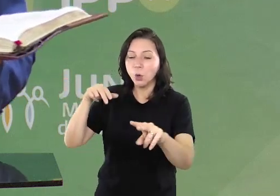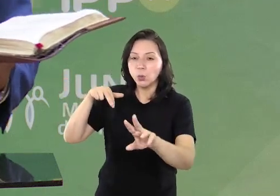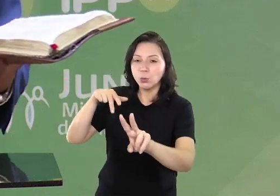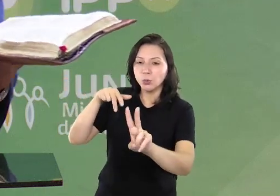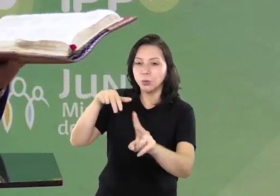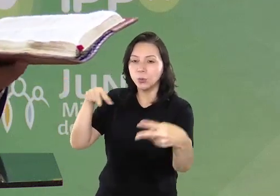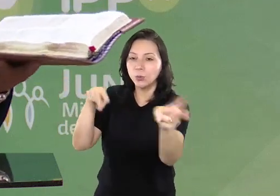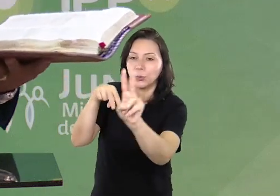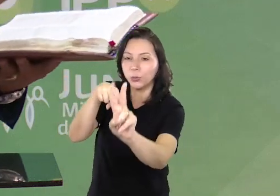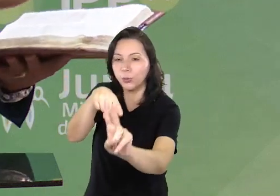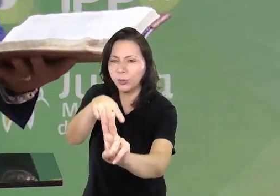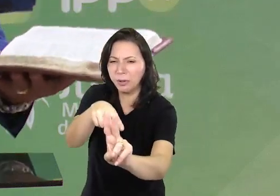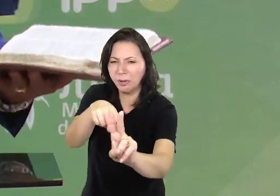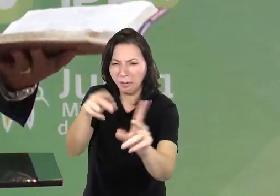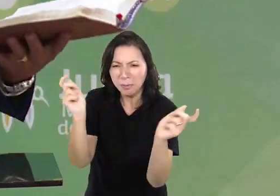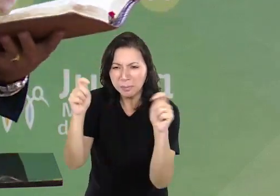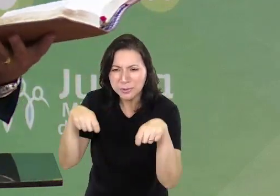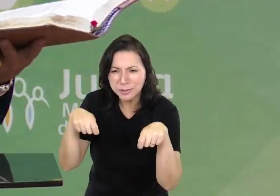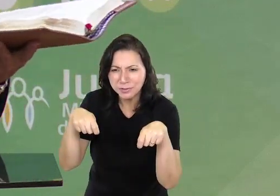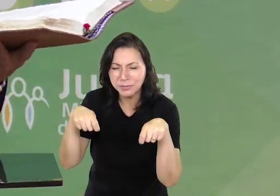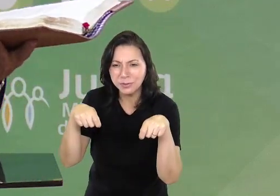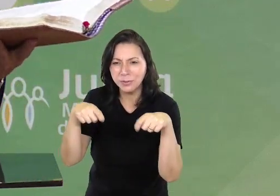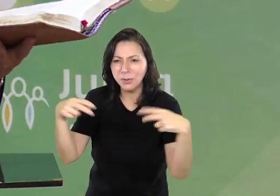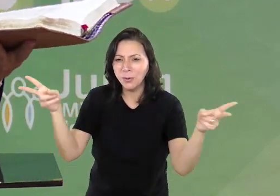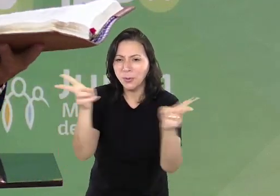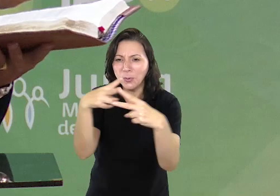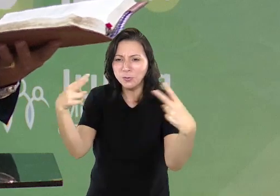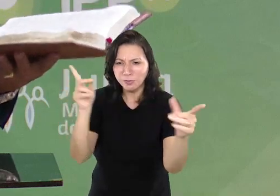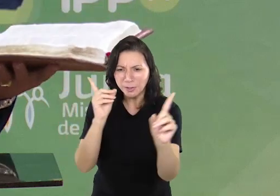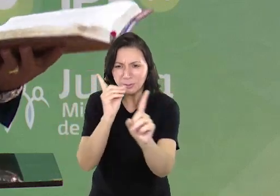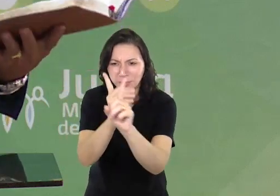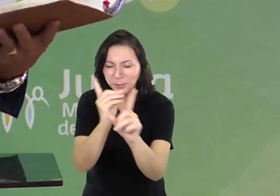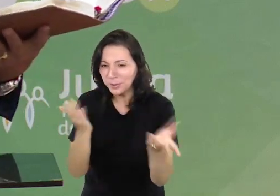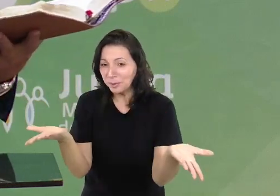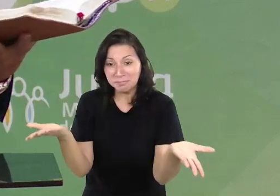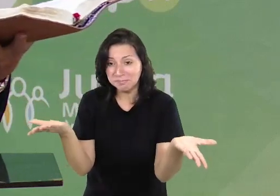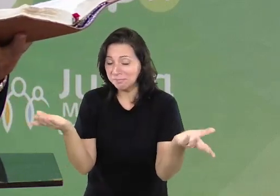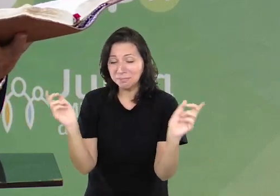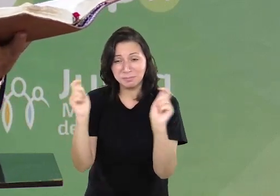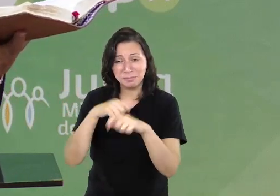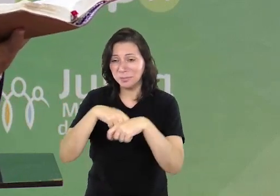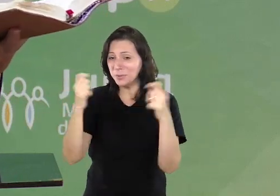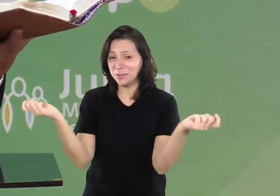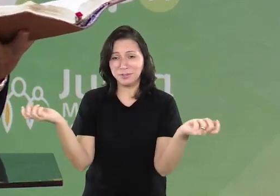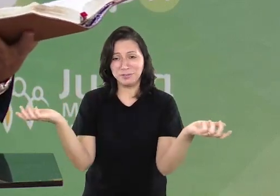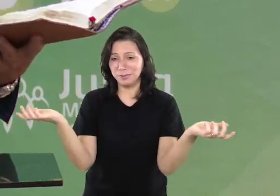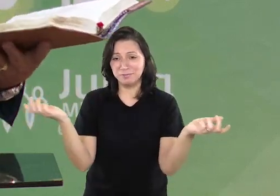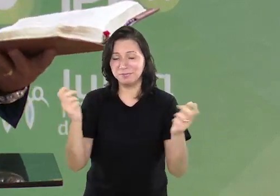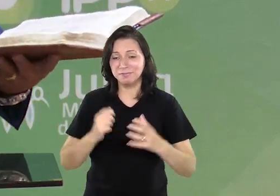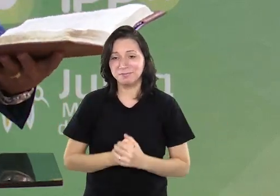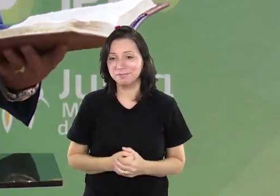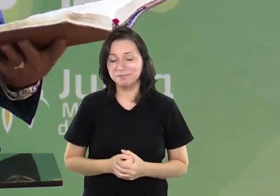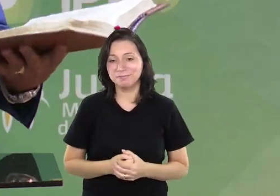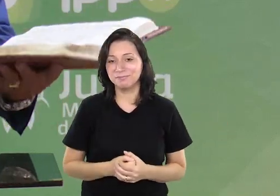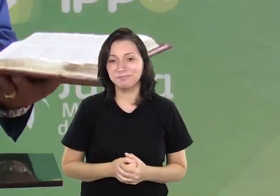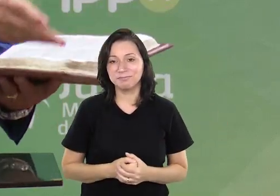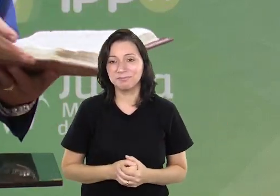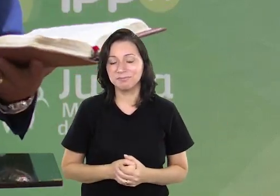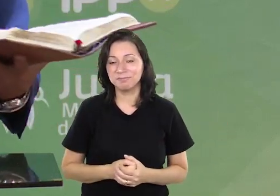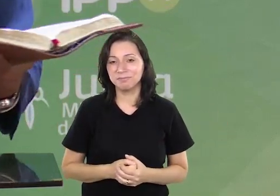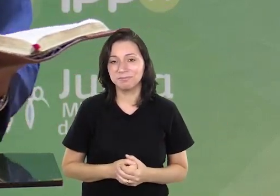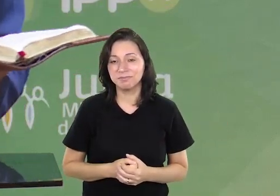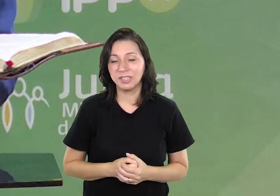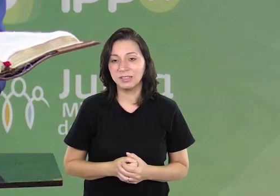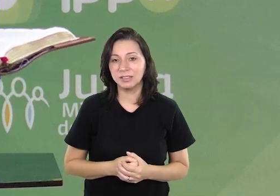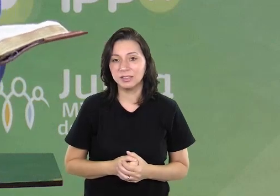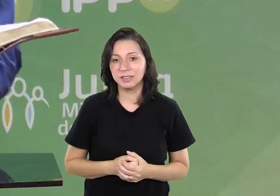ou seja um projeto frustrante é uma busca em Glória é uma tentativa de ser feliz que não consegue